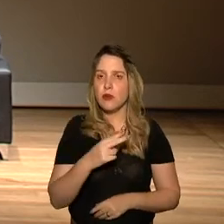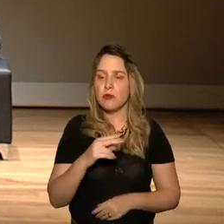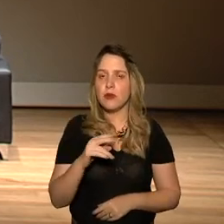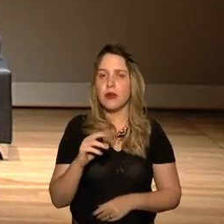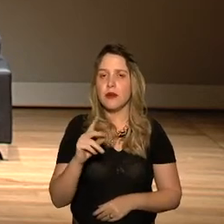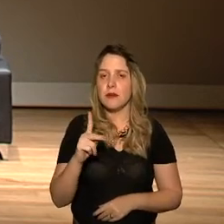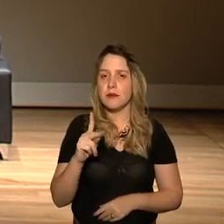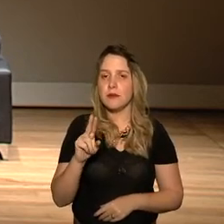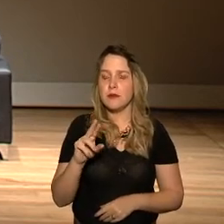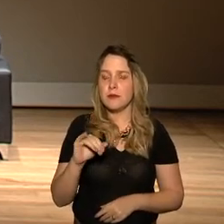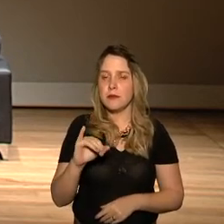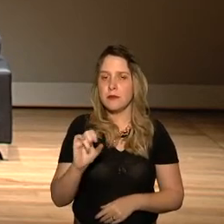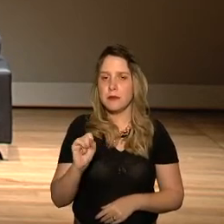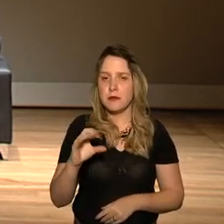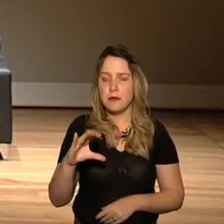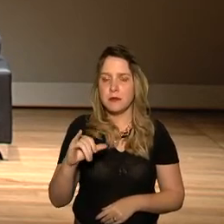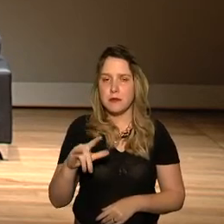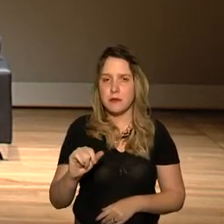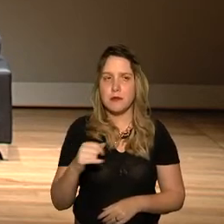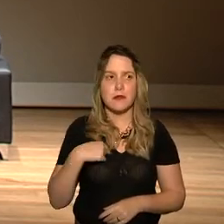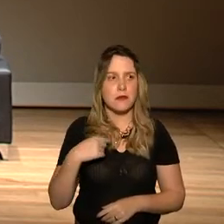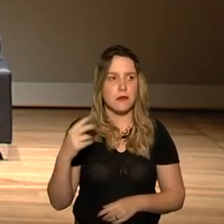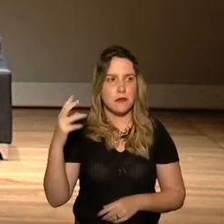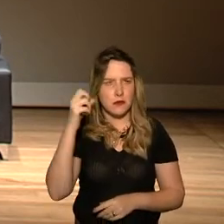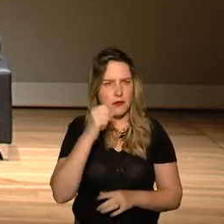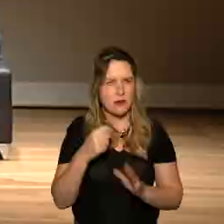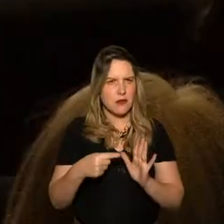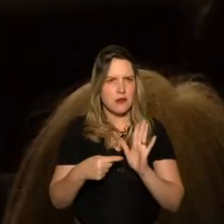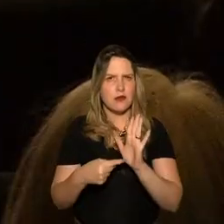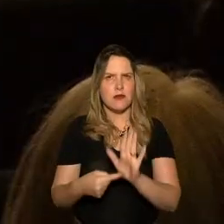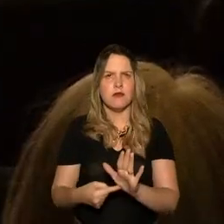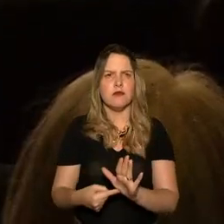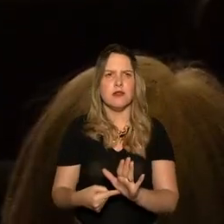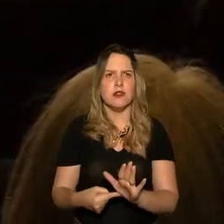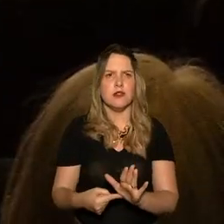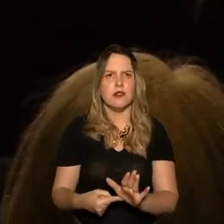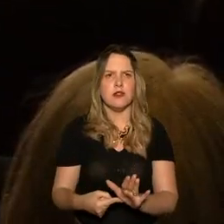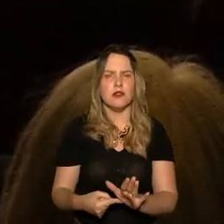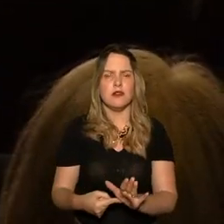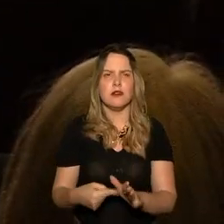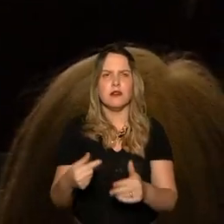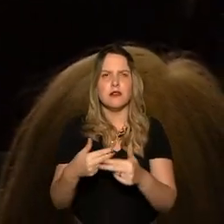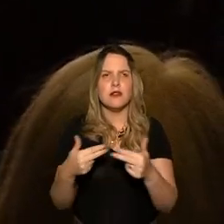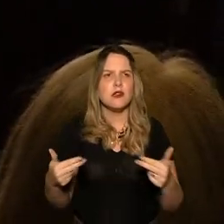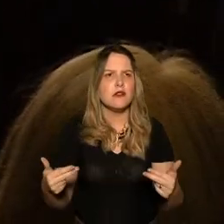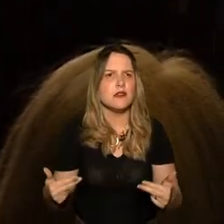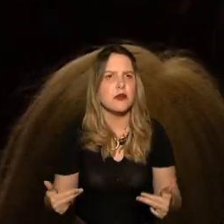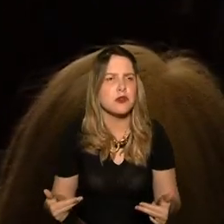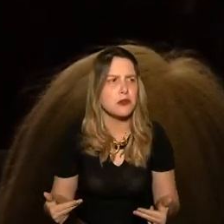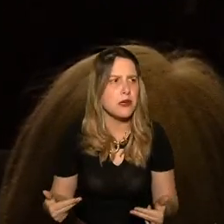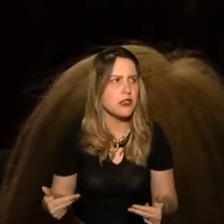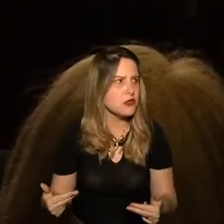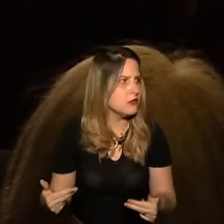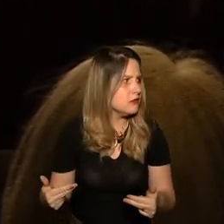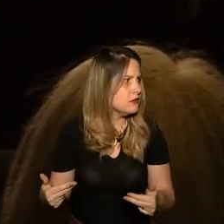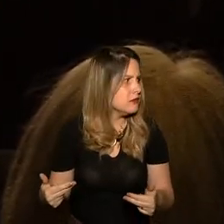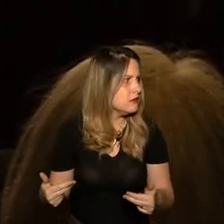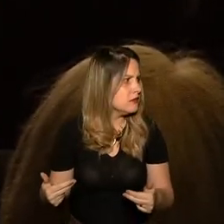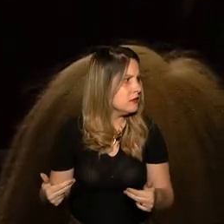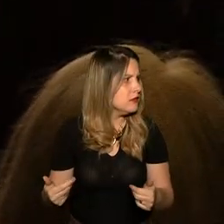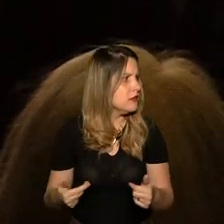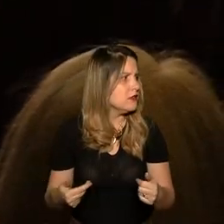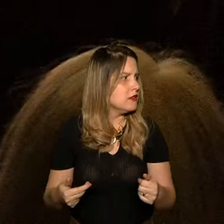do Sesi já foi da Educação Infantil Hoje Eu Sou professora do primeiro ano do ensino fundamental